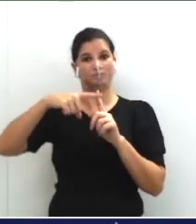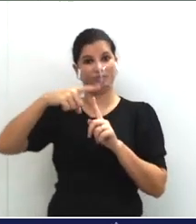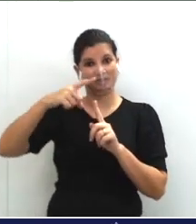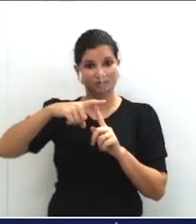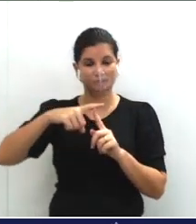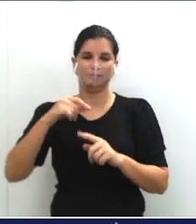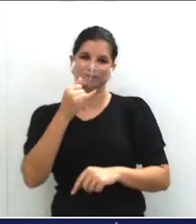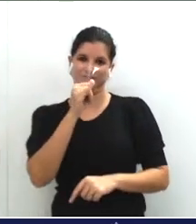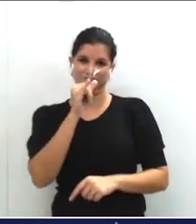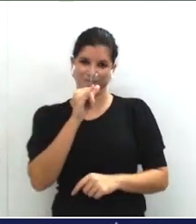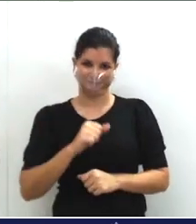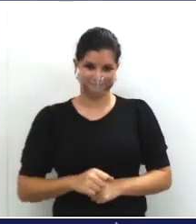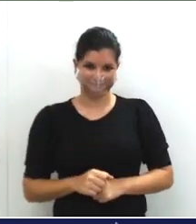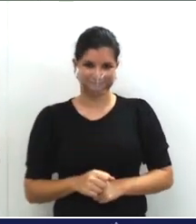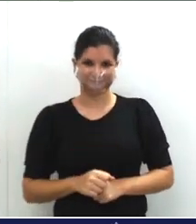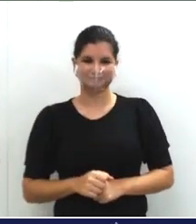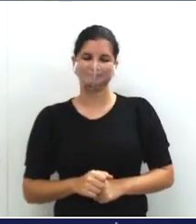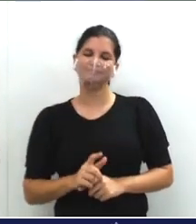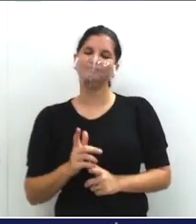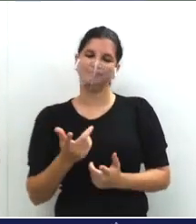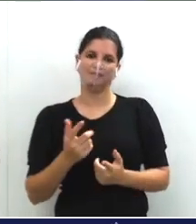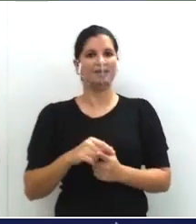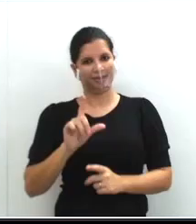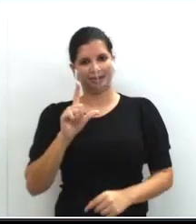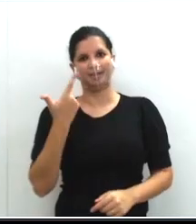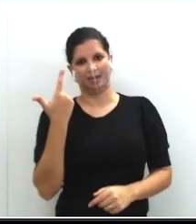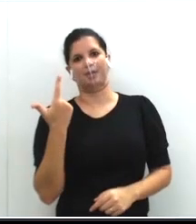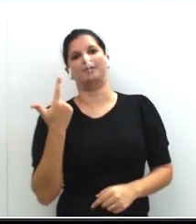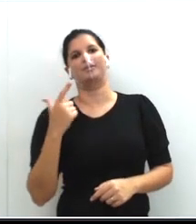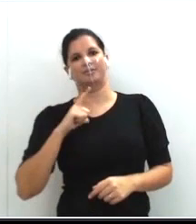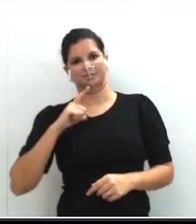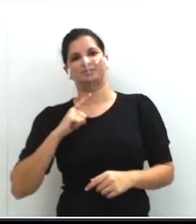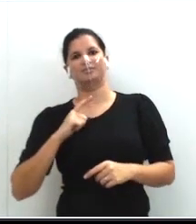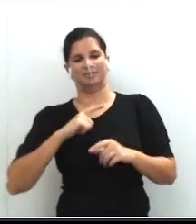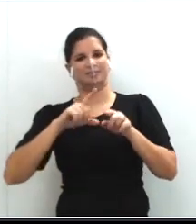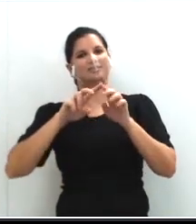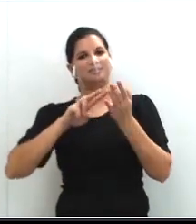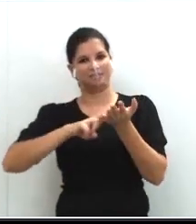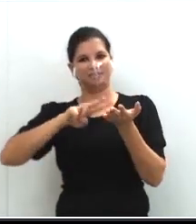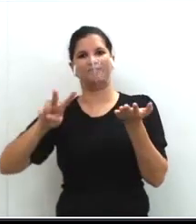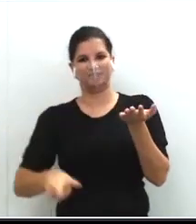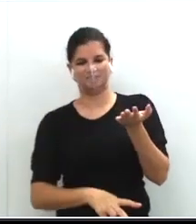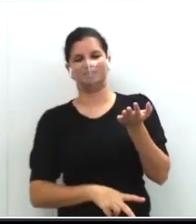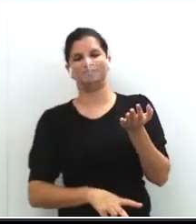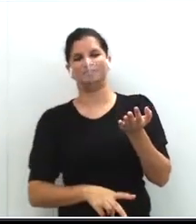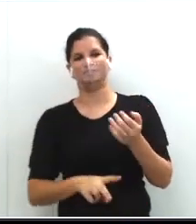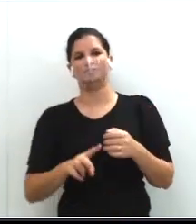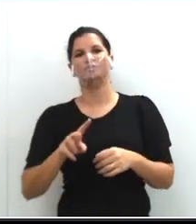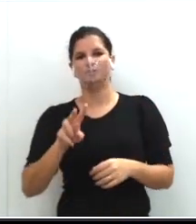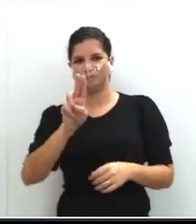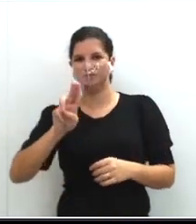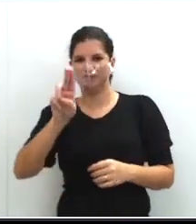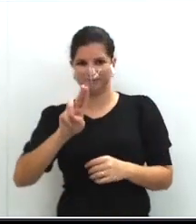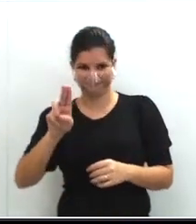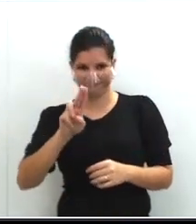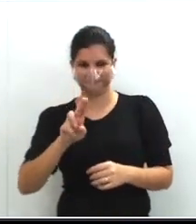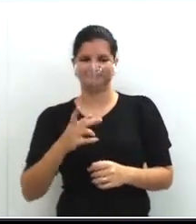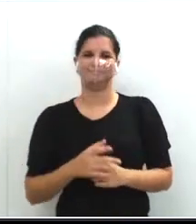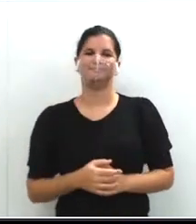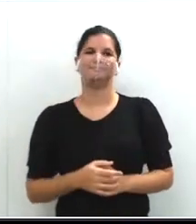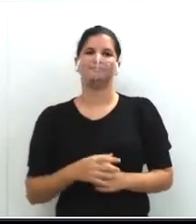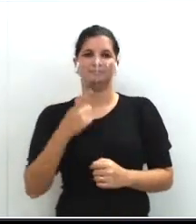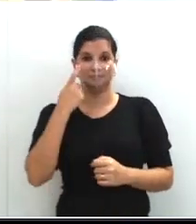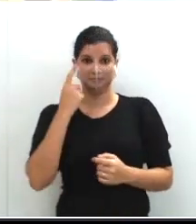outros tipos de fonte de energia. Mas é claro que existem as desvantagens da usina